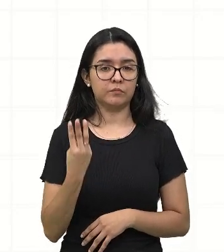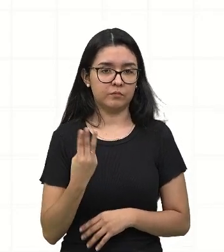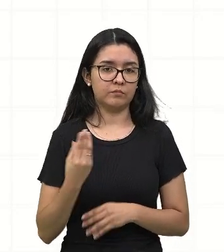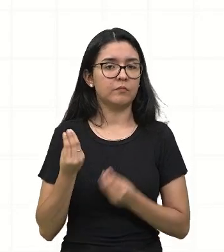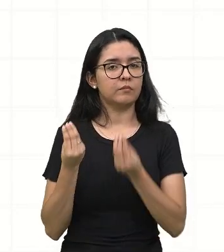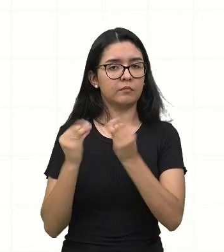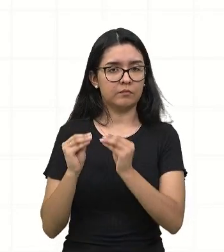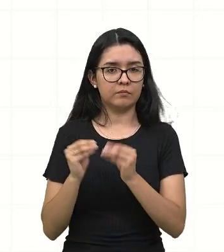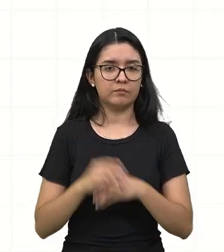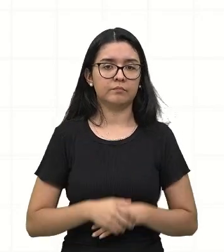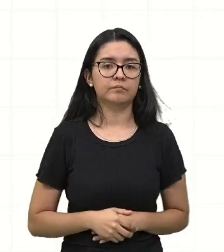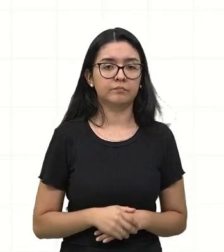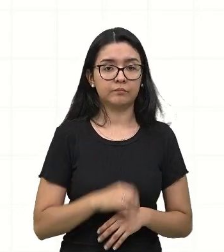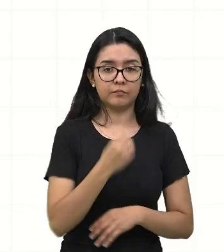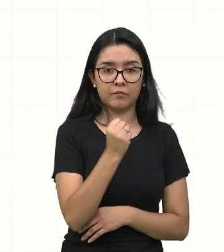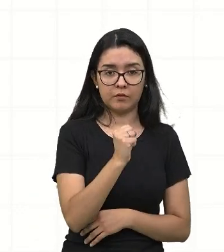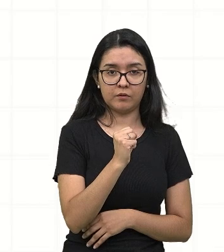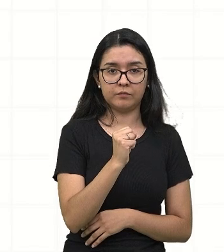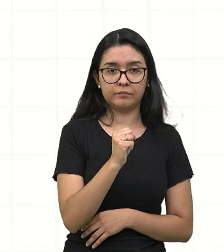contamos.